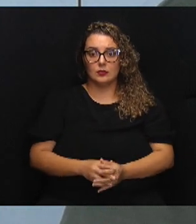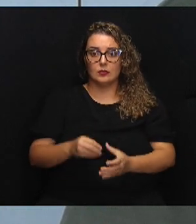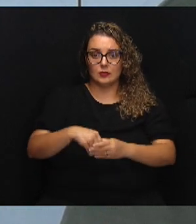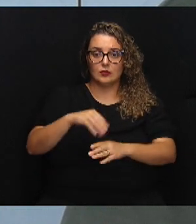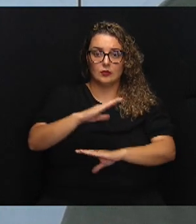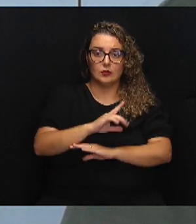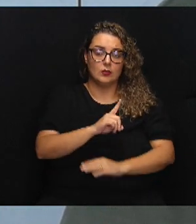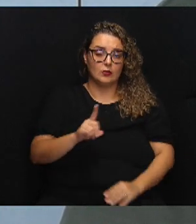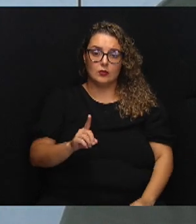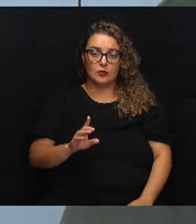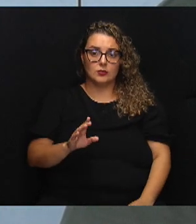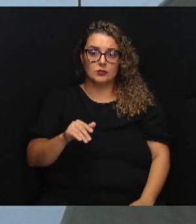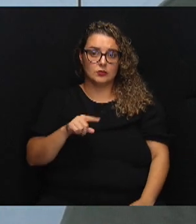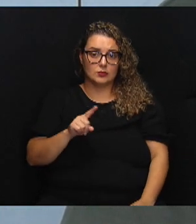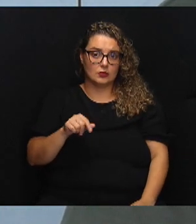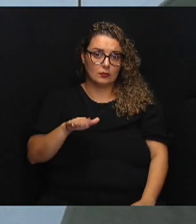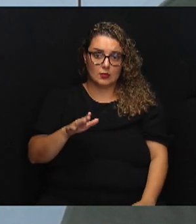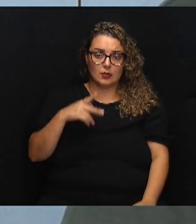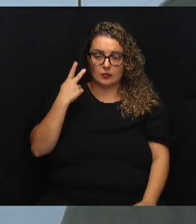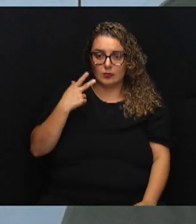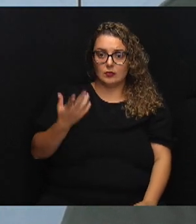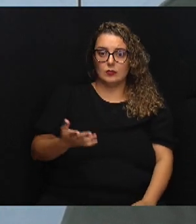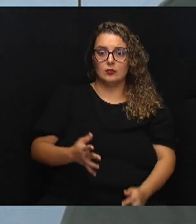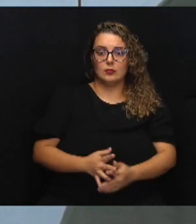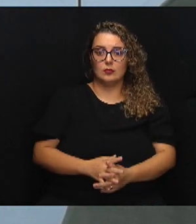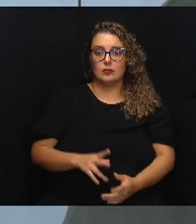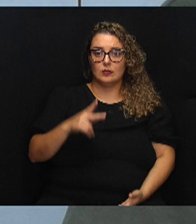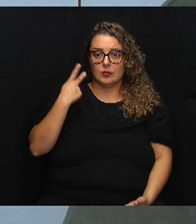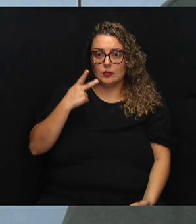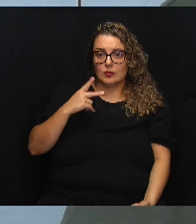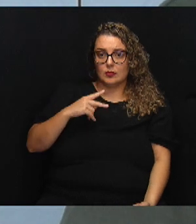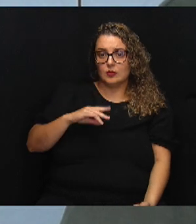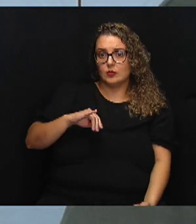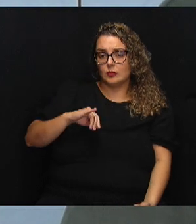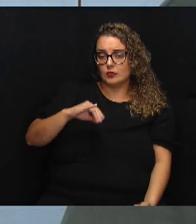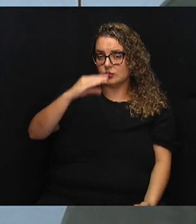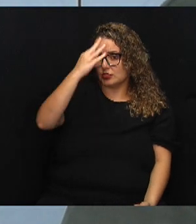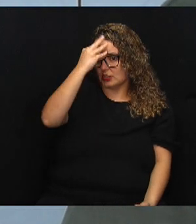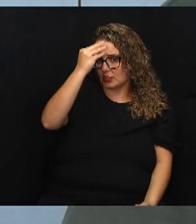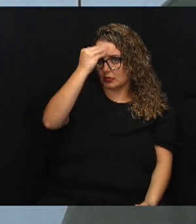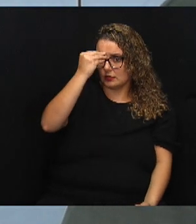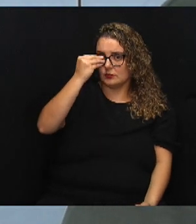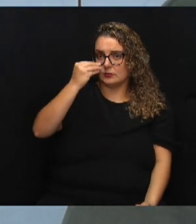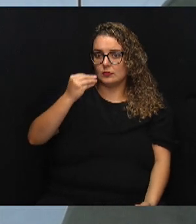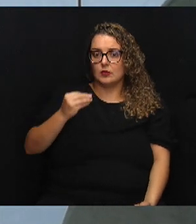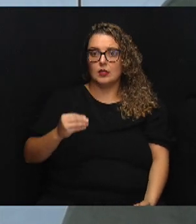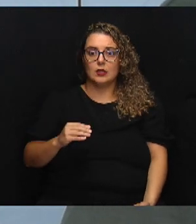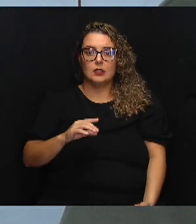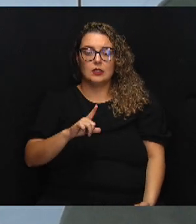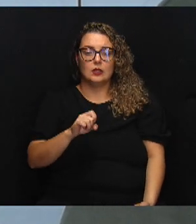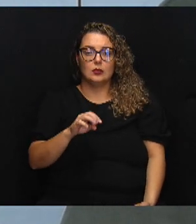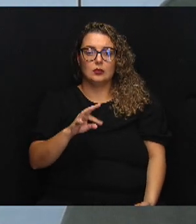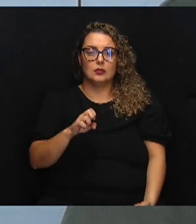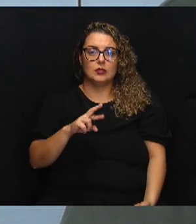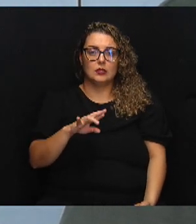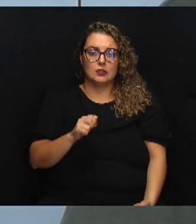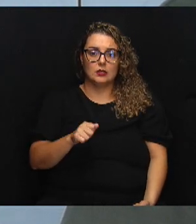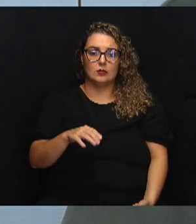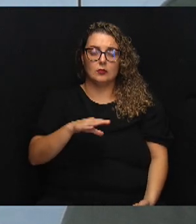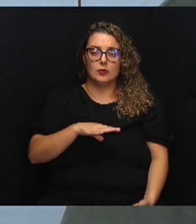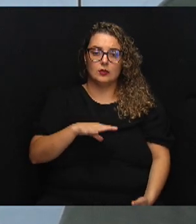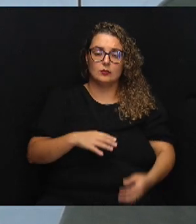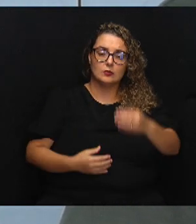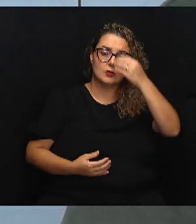está vereador mais, que era o vereador Jair da Farmácia, que colocou a lei da loteria, a loteria municipal. E